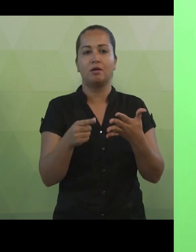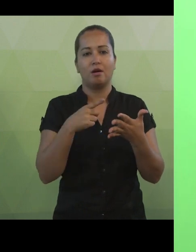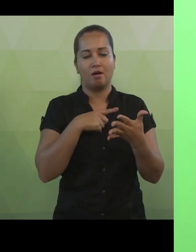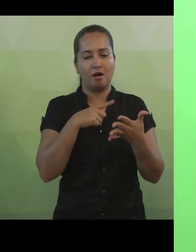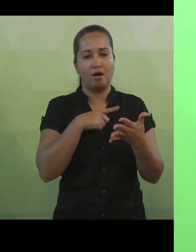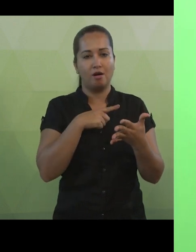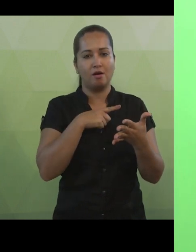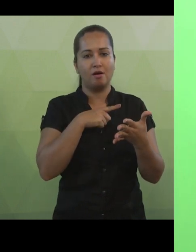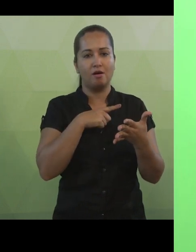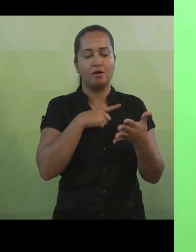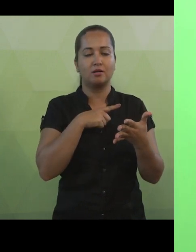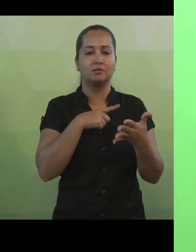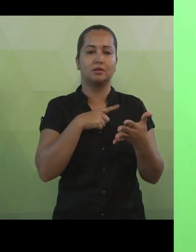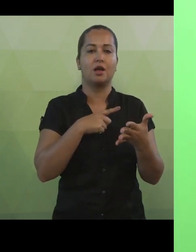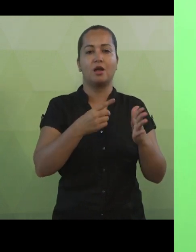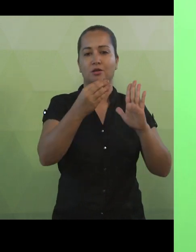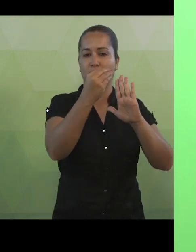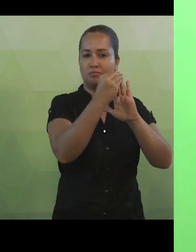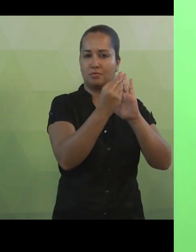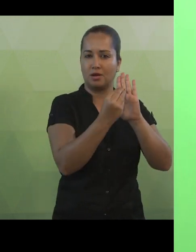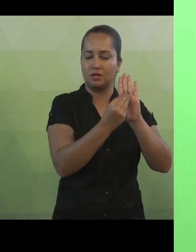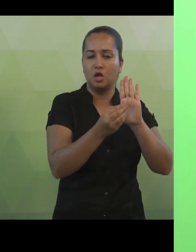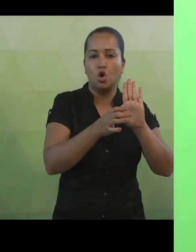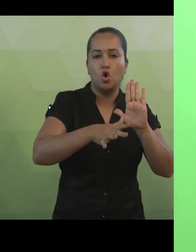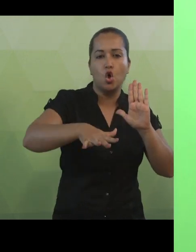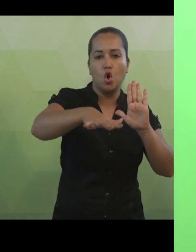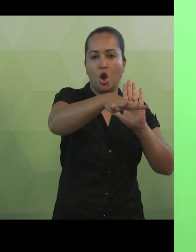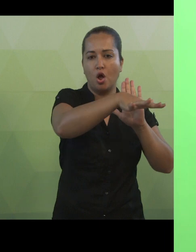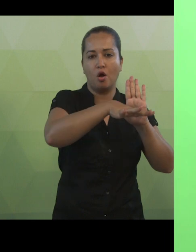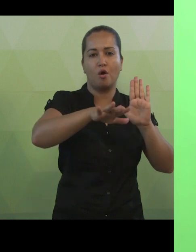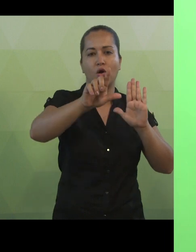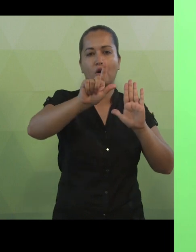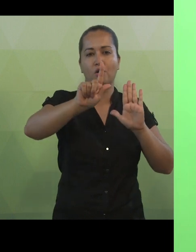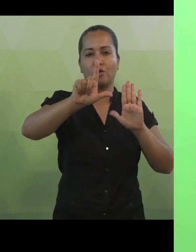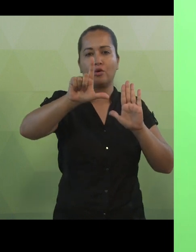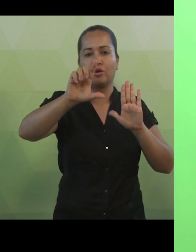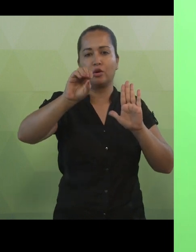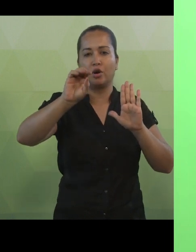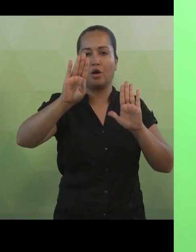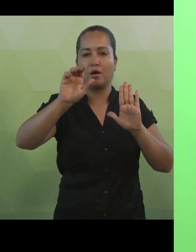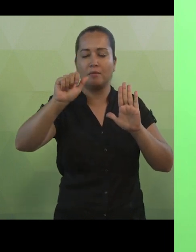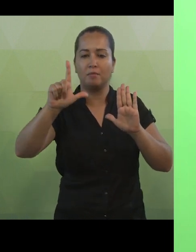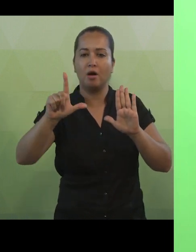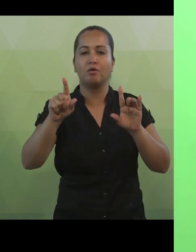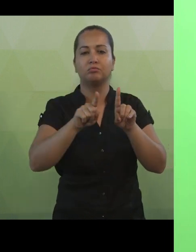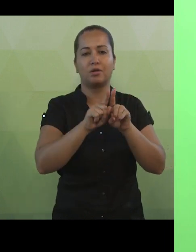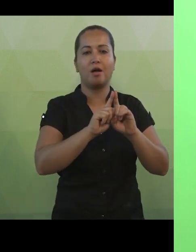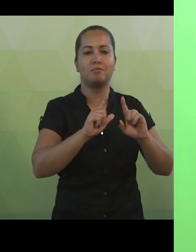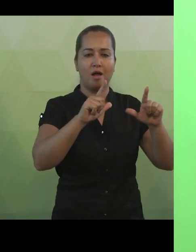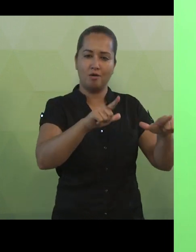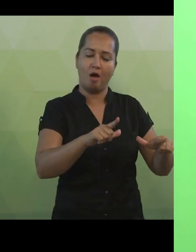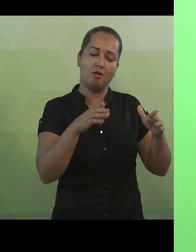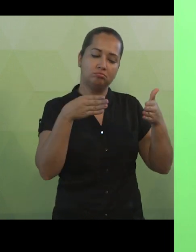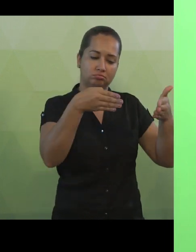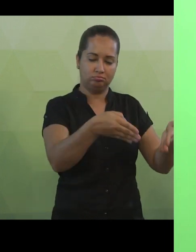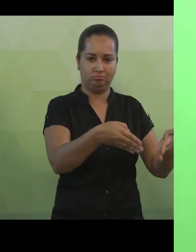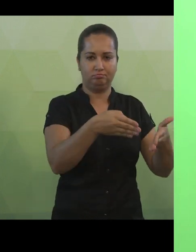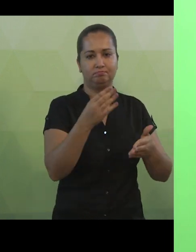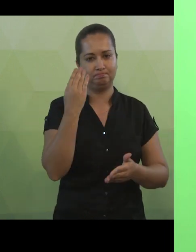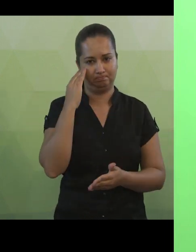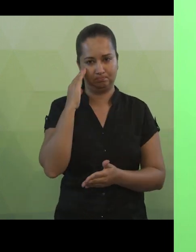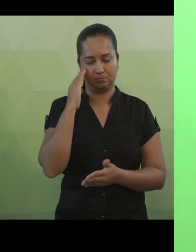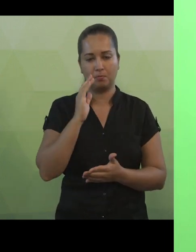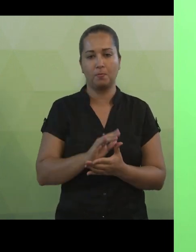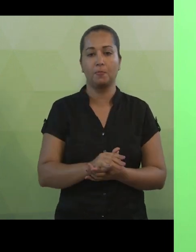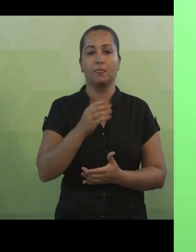catálogos global e local, onde são chamados como metadados, que são os dados sobre outros dados. Vamos